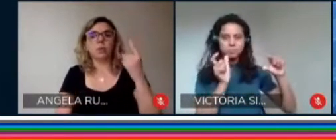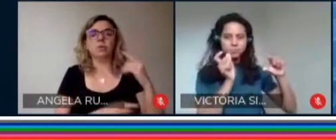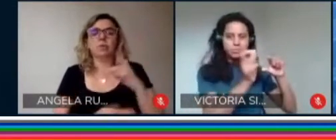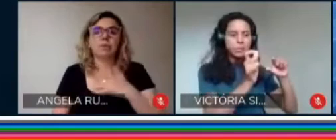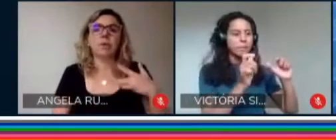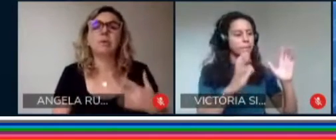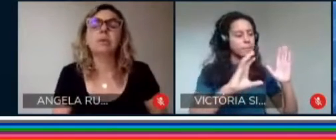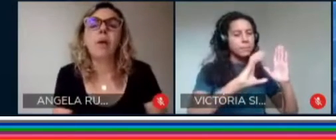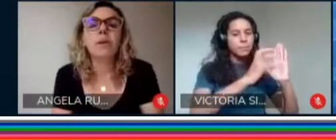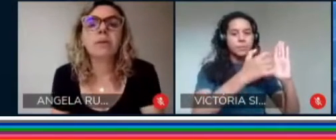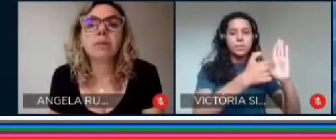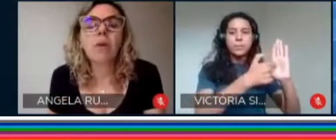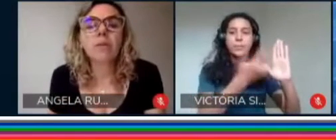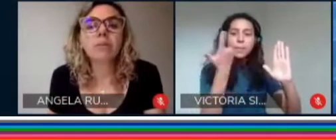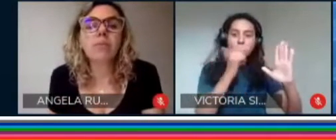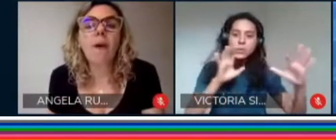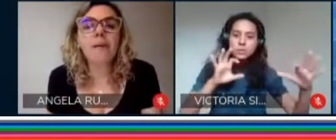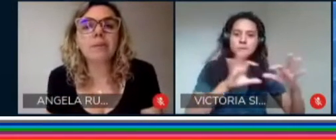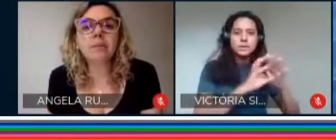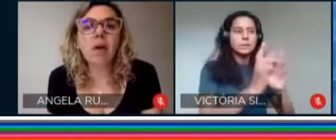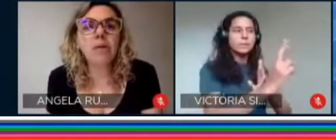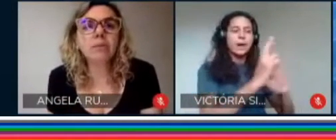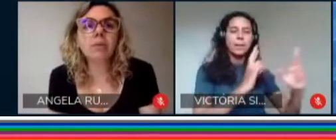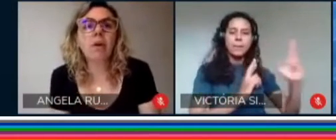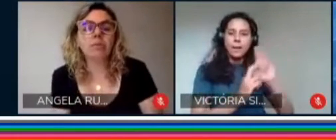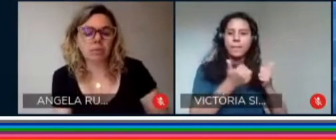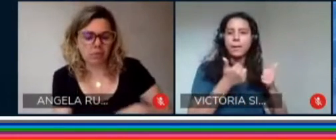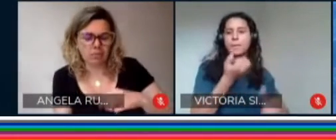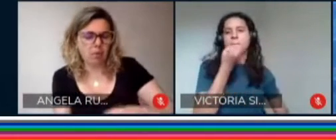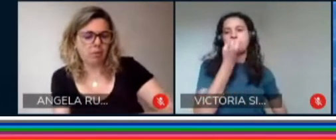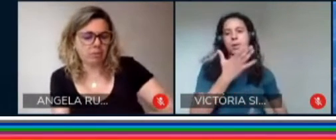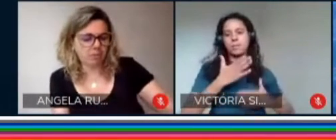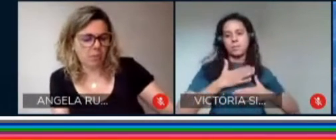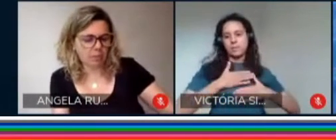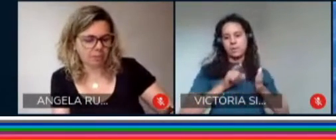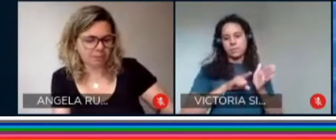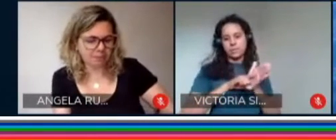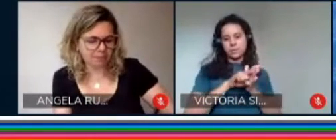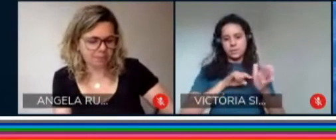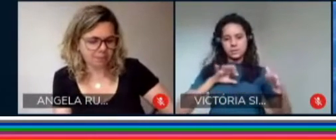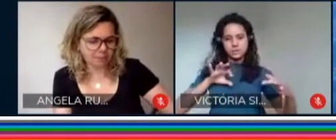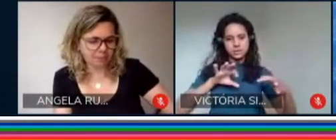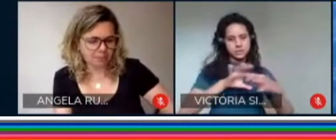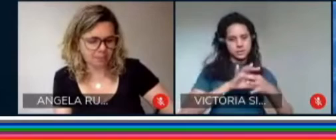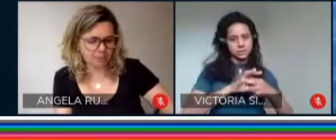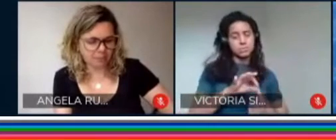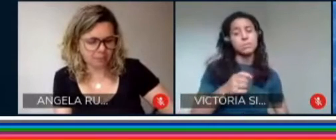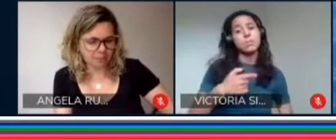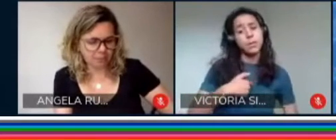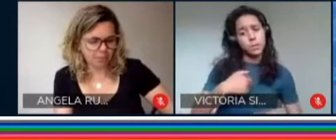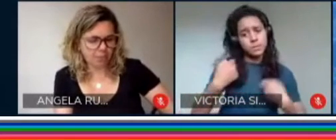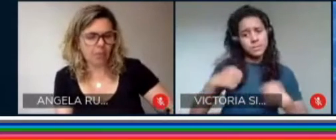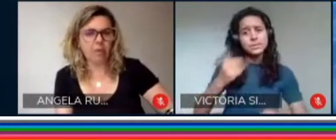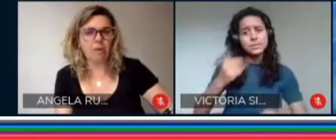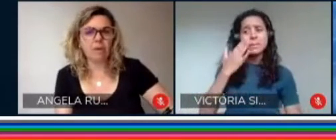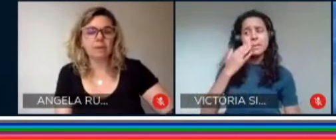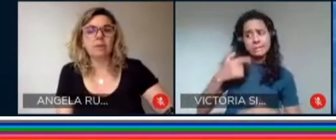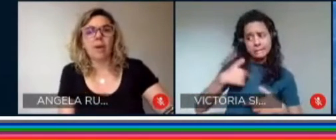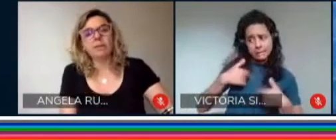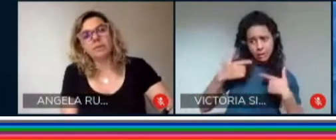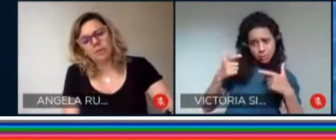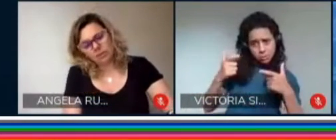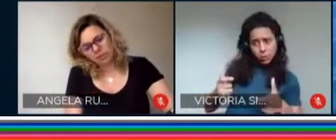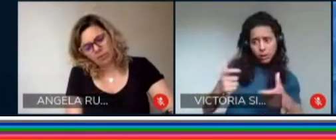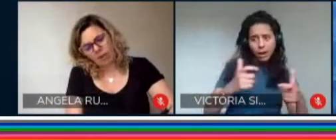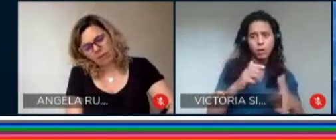as minhas respostas. Então, são coisas que eu preciso pensar se eu estou nas fontes adequadas, se eu estou pesquisando